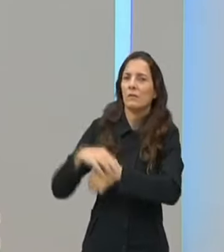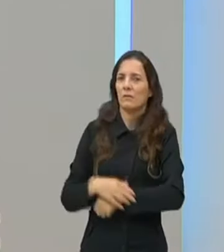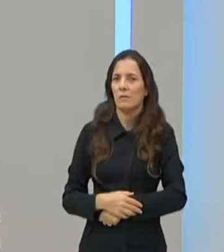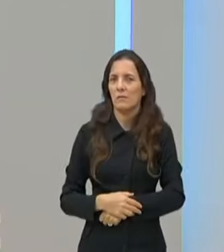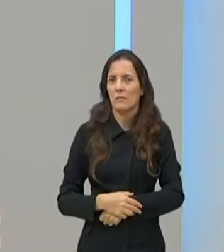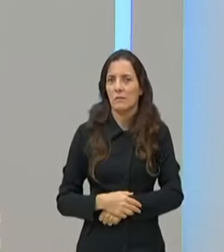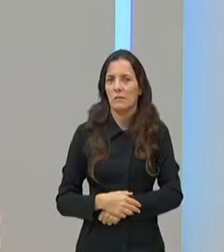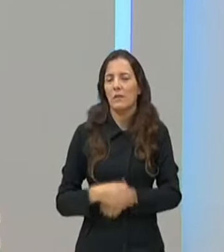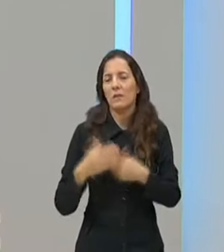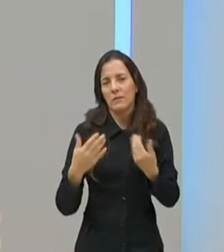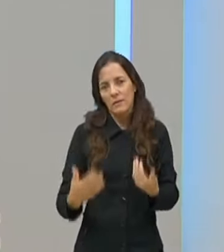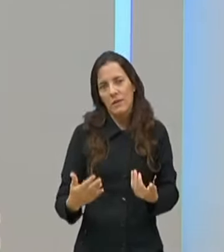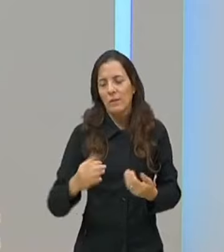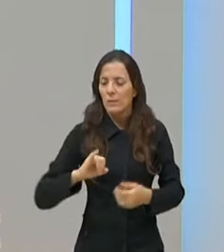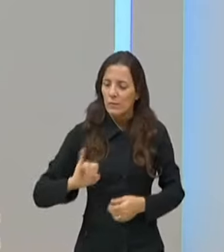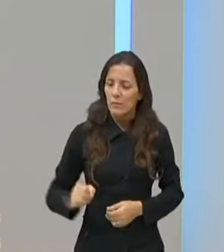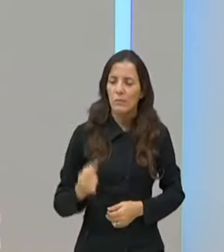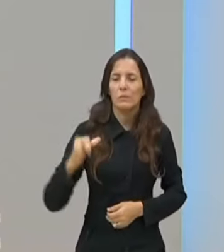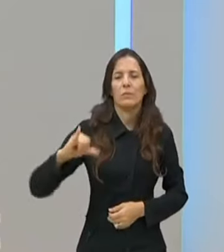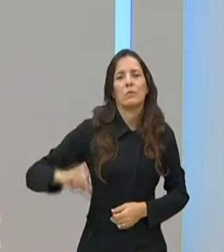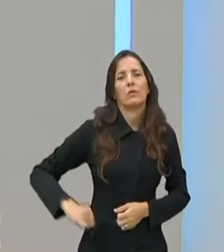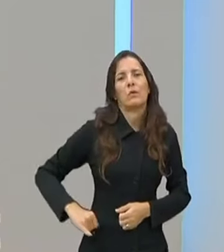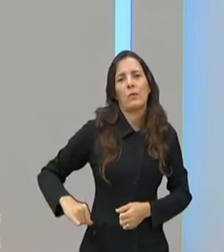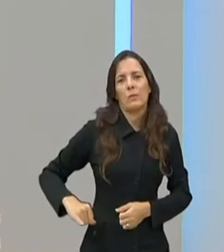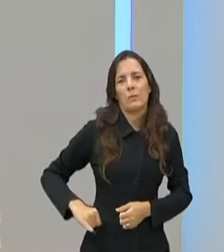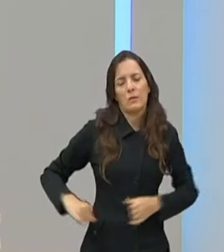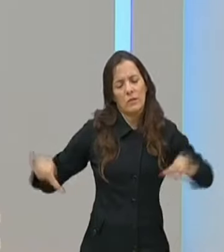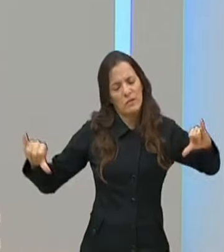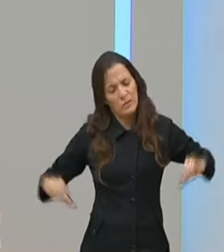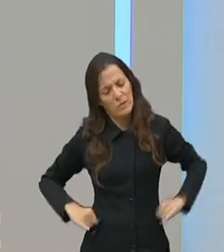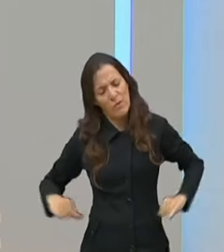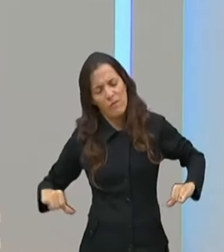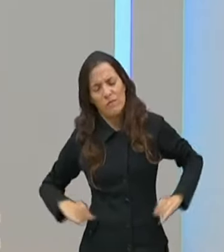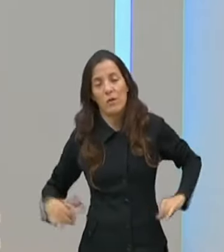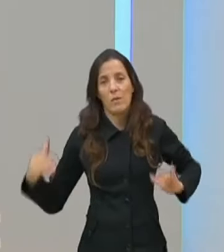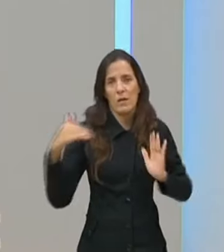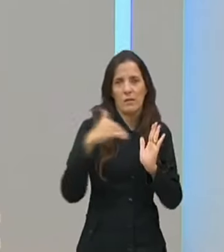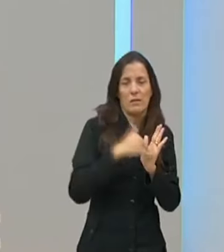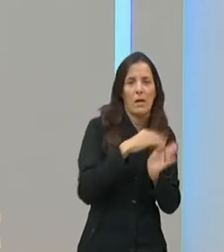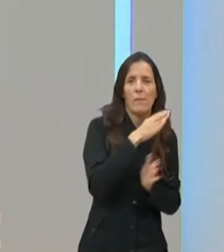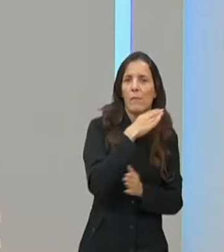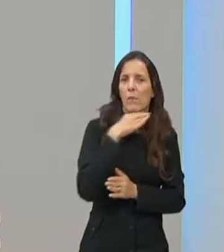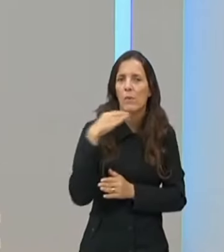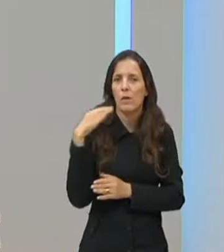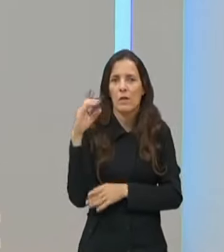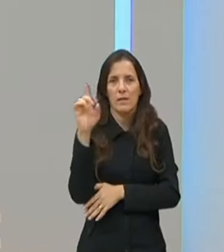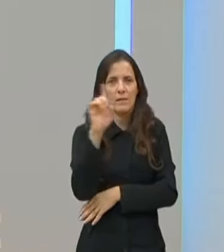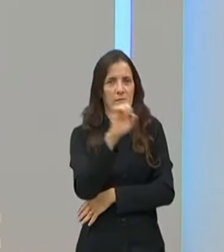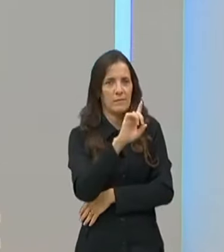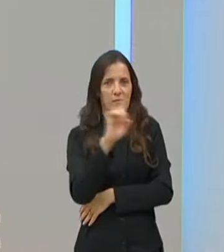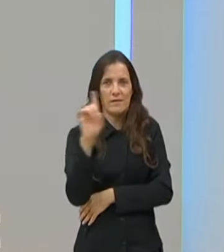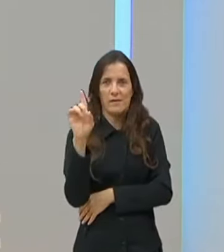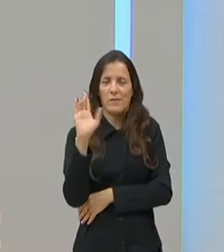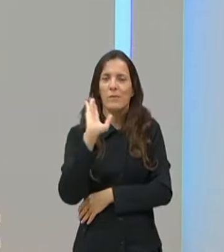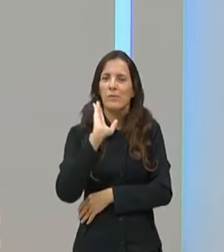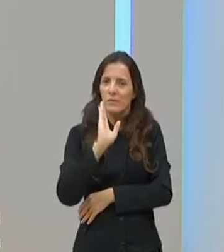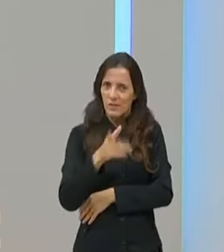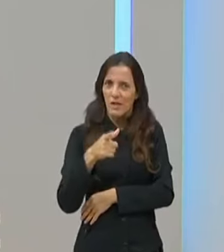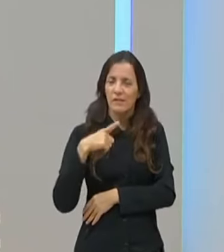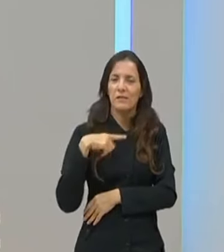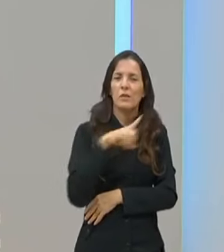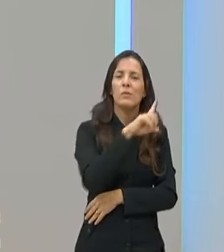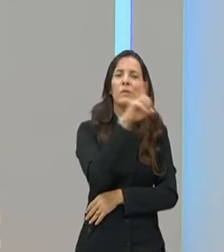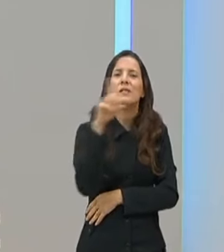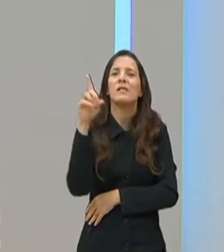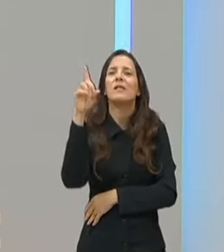não foi até a sua morte, não. Já tinha um prazo, já tinha um dia para terminar,